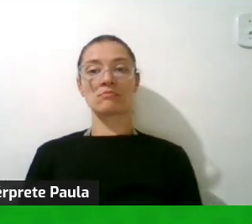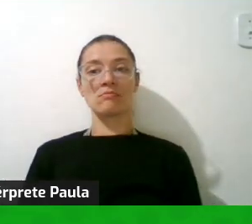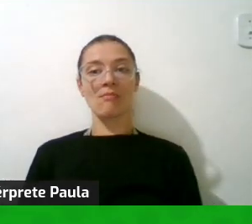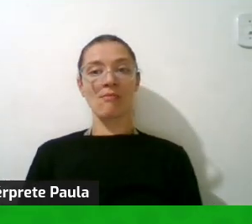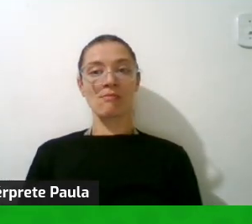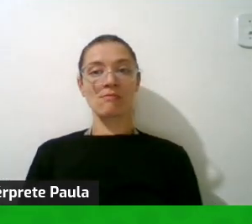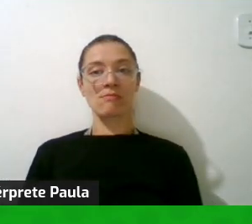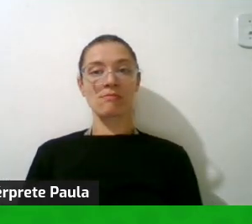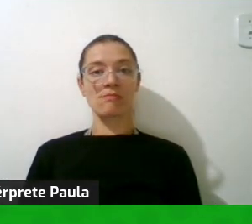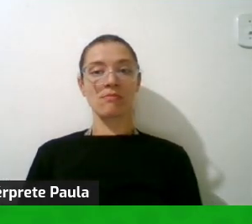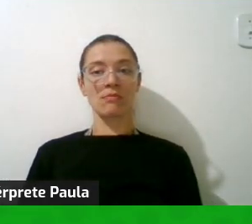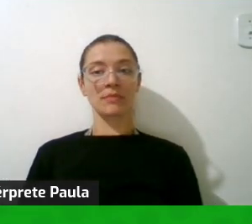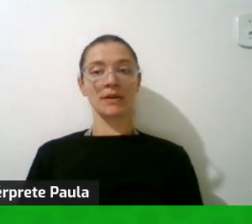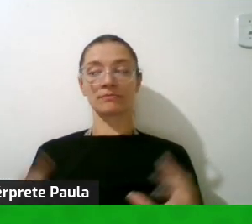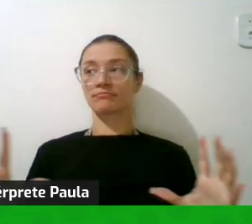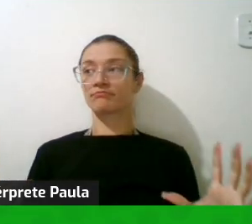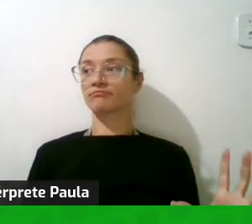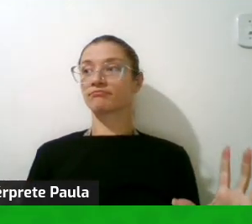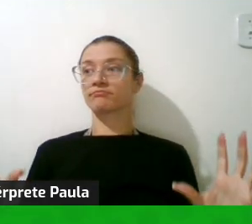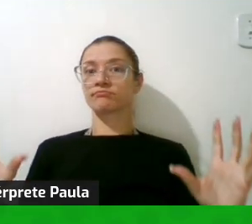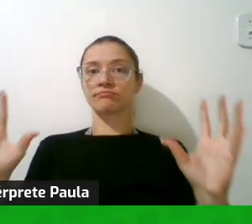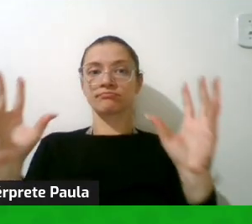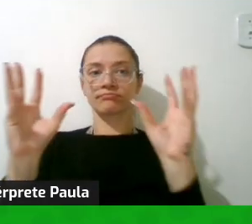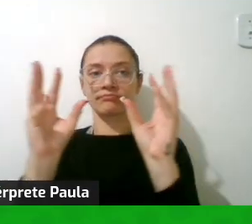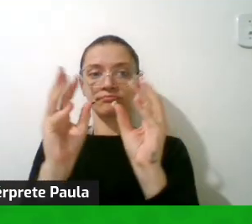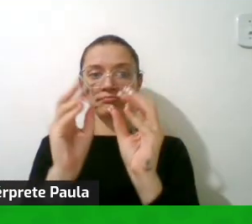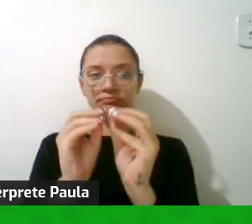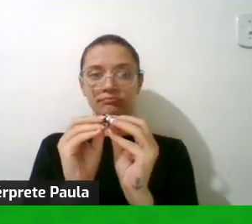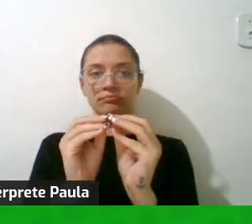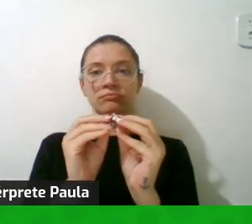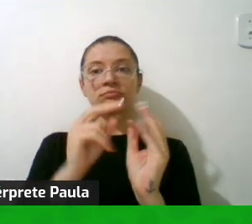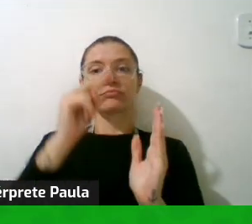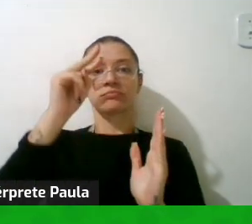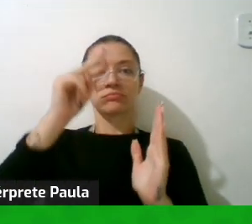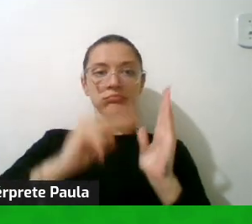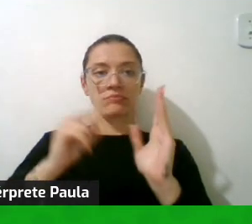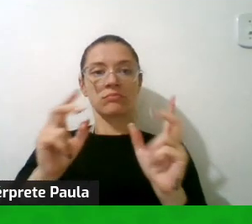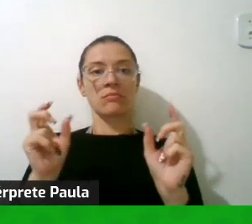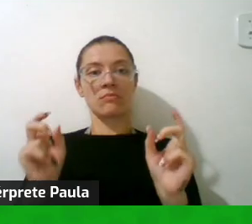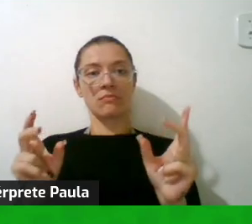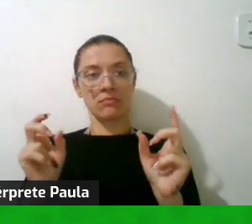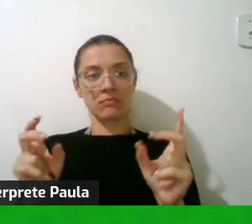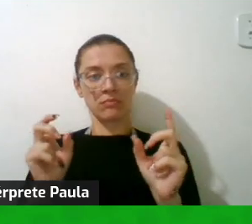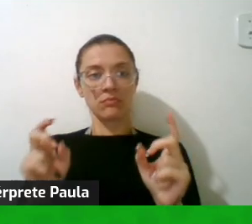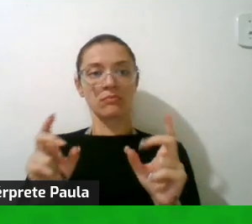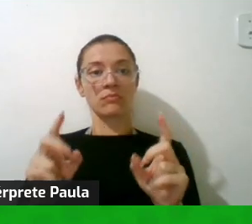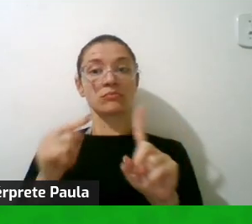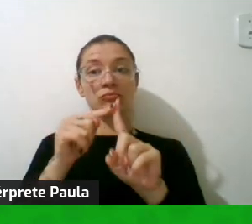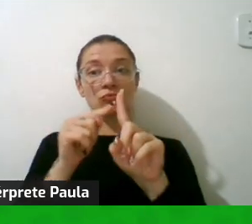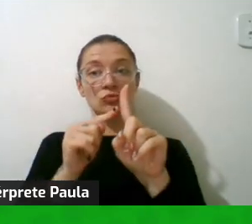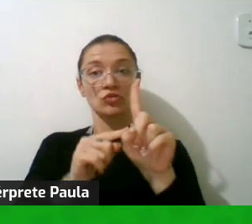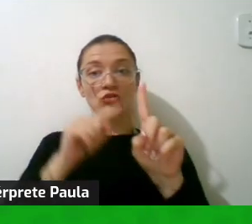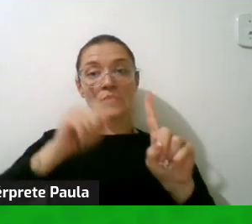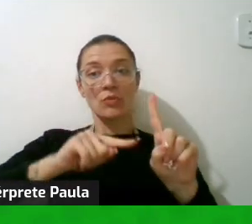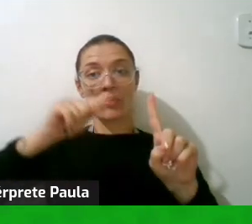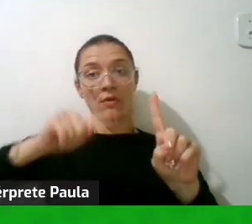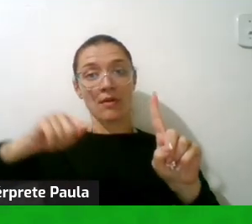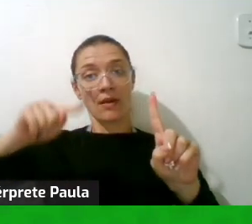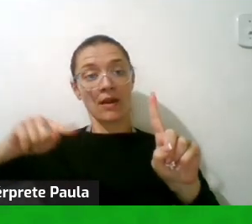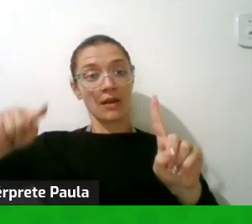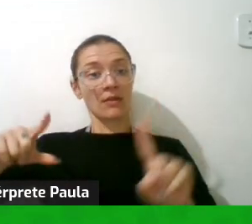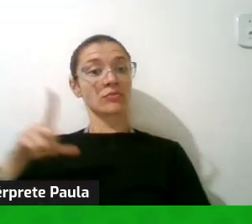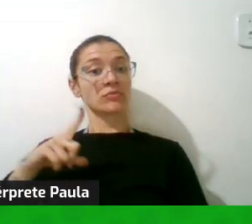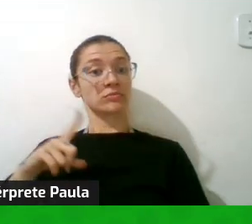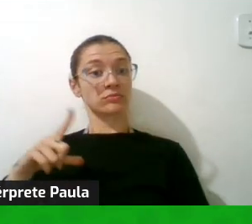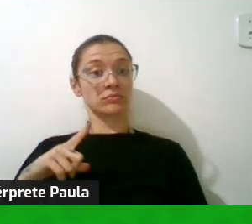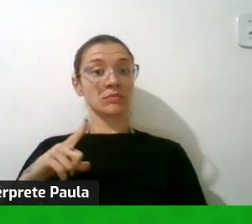para funilar, né? Número de lead, questão assim, funil de venda, coisa assim, usa esse tipo de gráfico para você ver quantos contatos estão entrando e